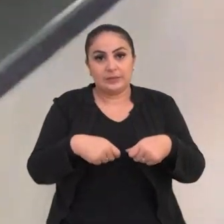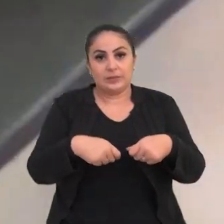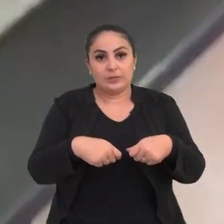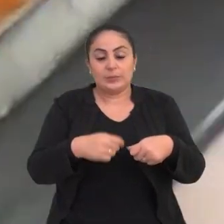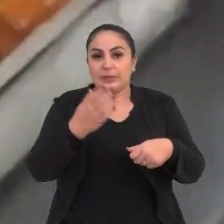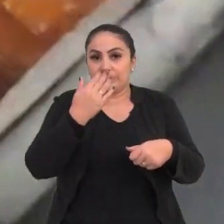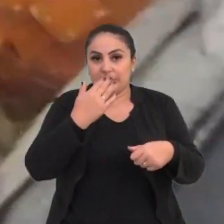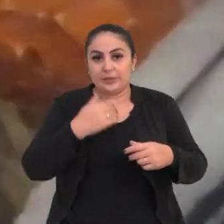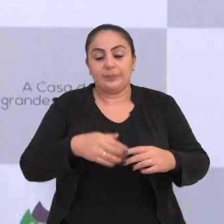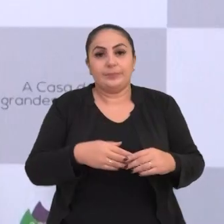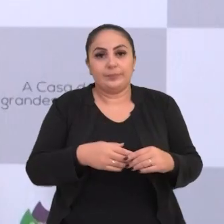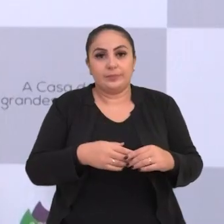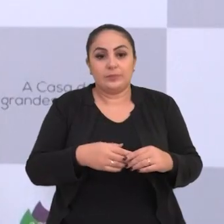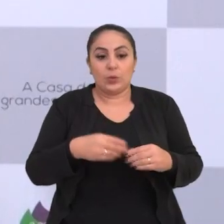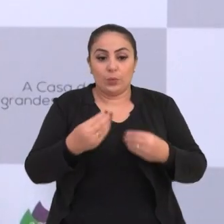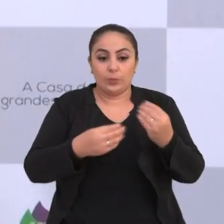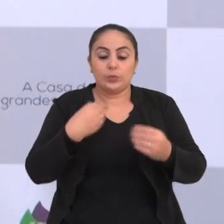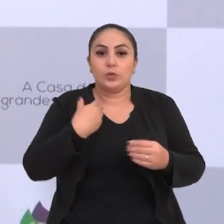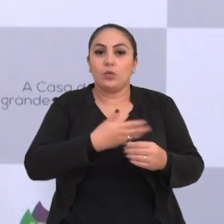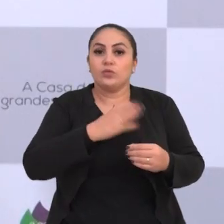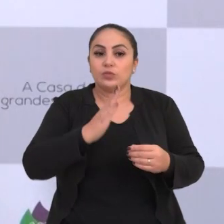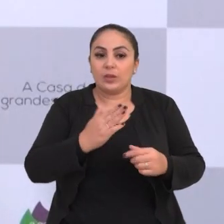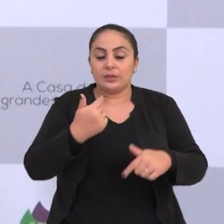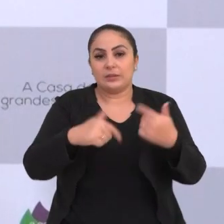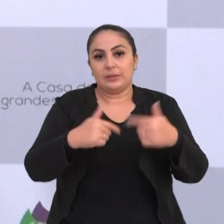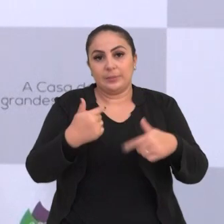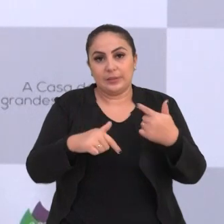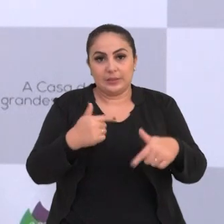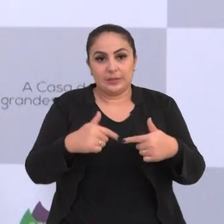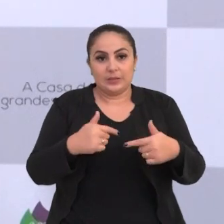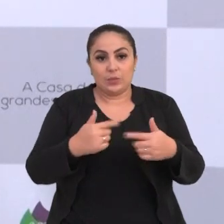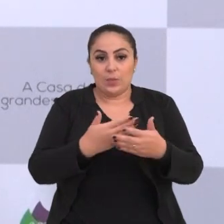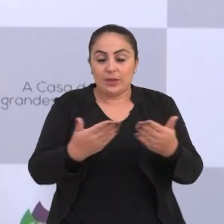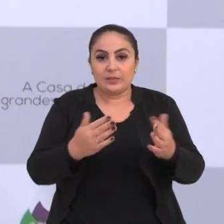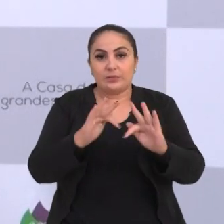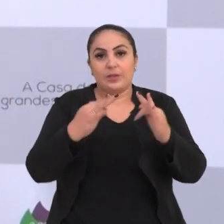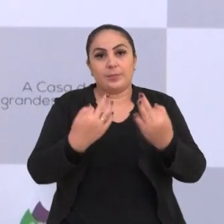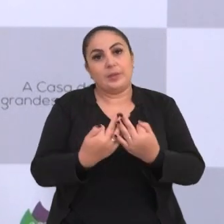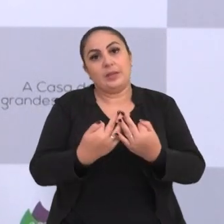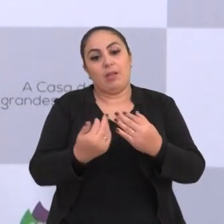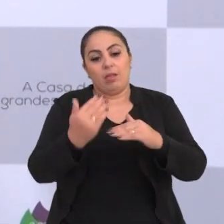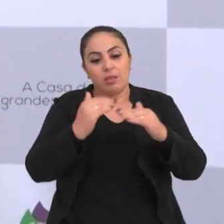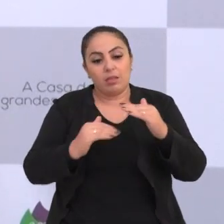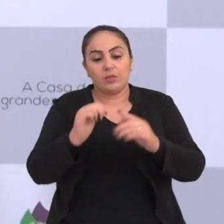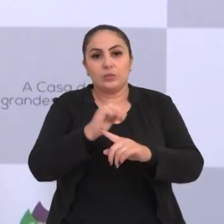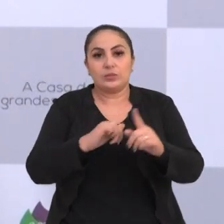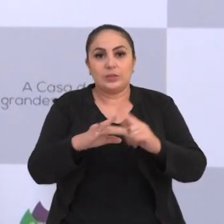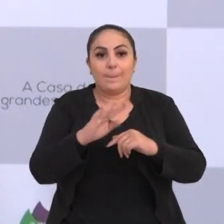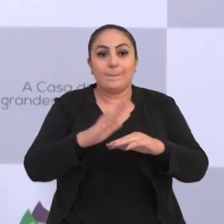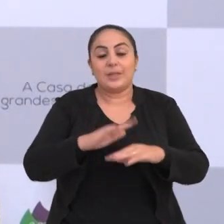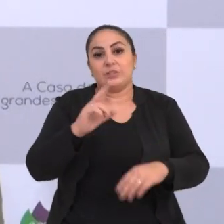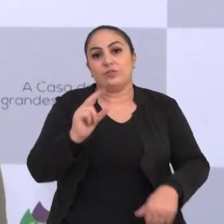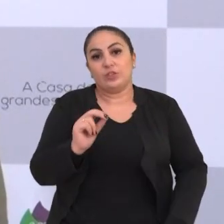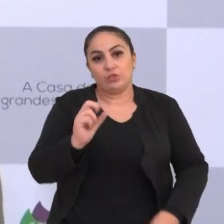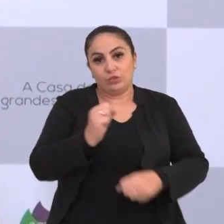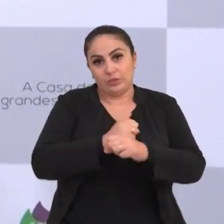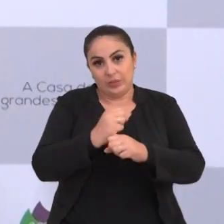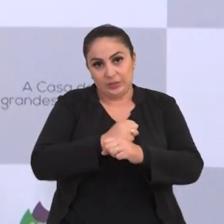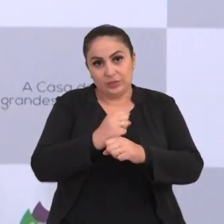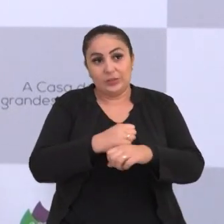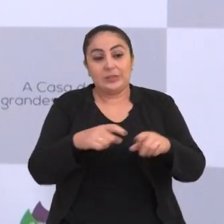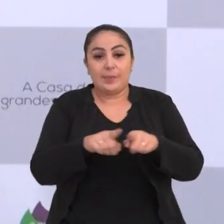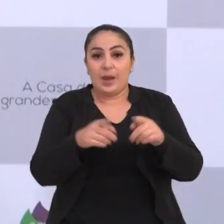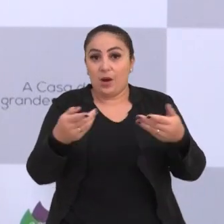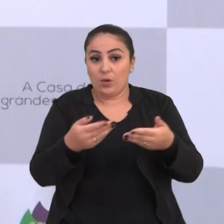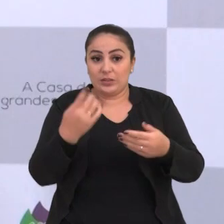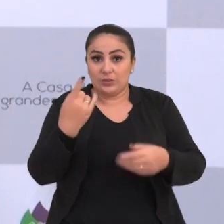uma refeição. Como nós já trabalhamos com essas famílias em vulnerabilidade social já fazem 20 anos,